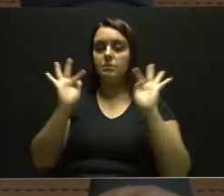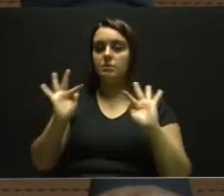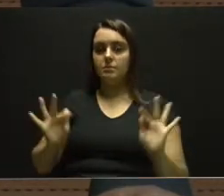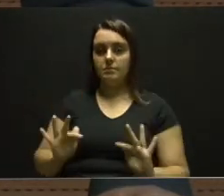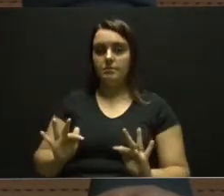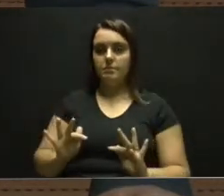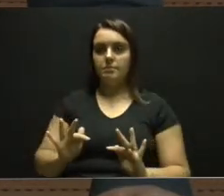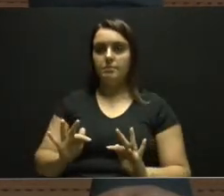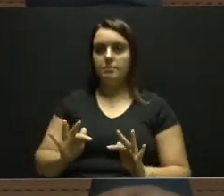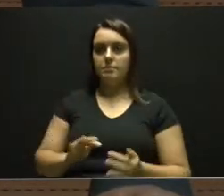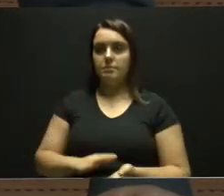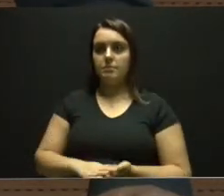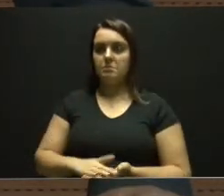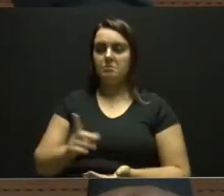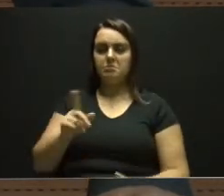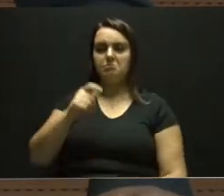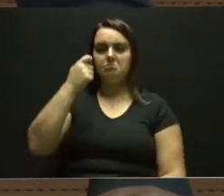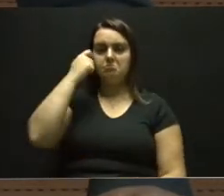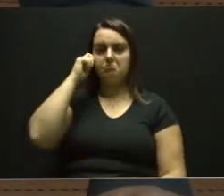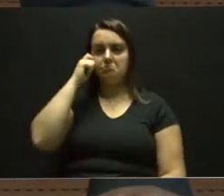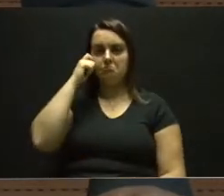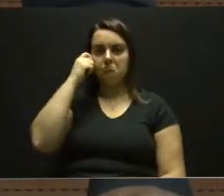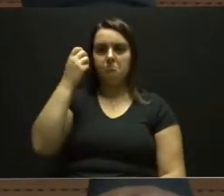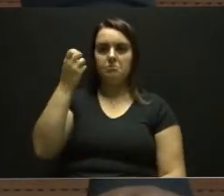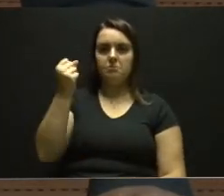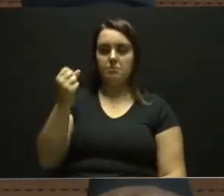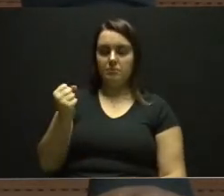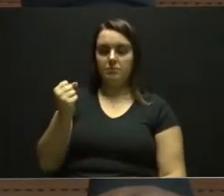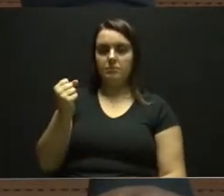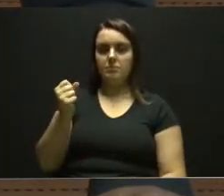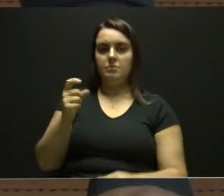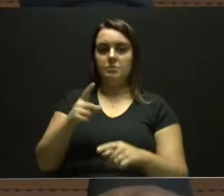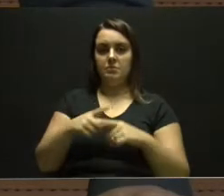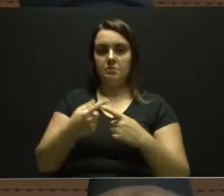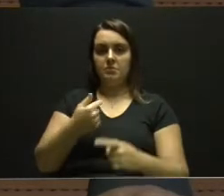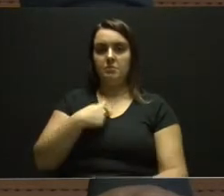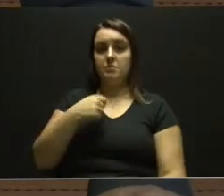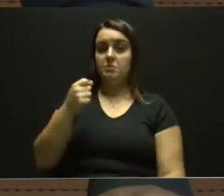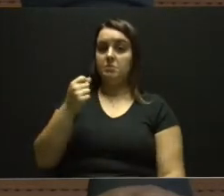não por ser negro por ser branco para ser reconhecido